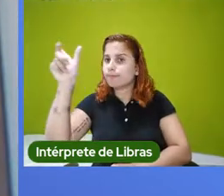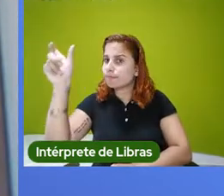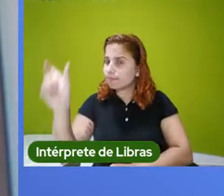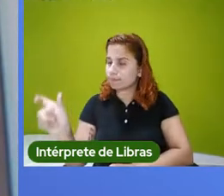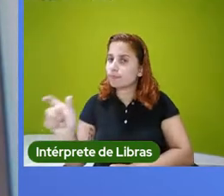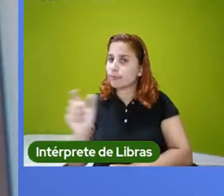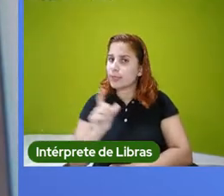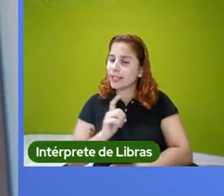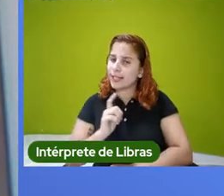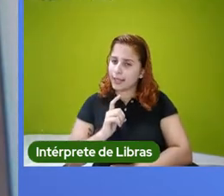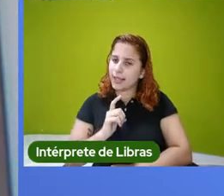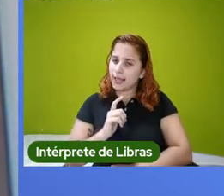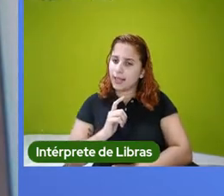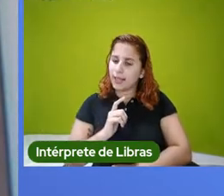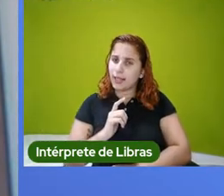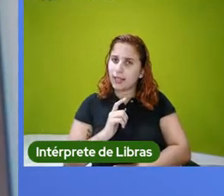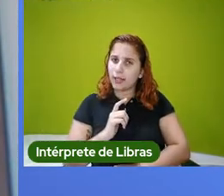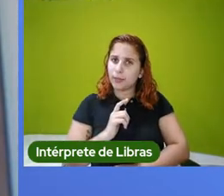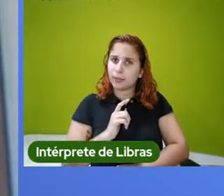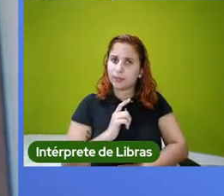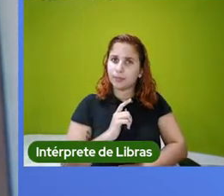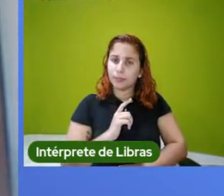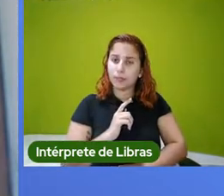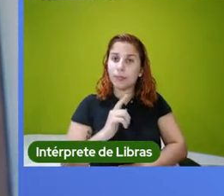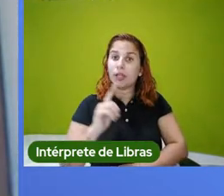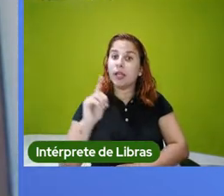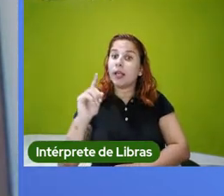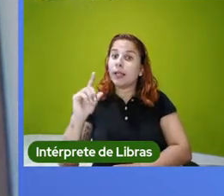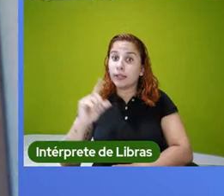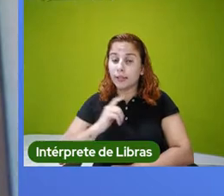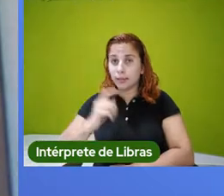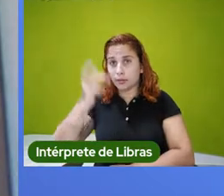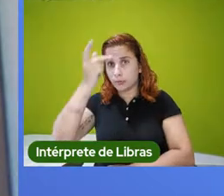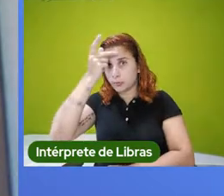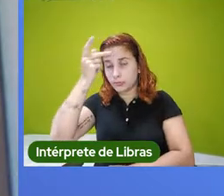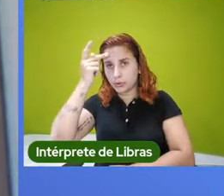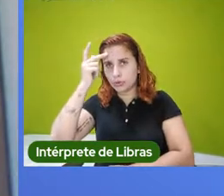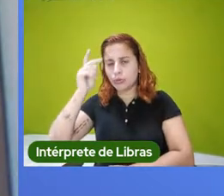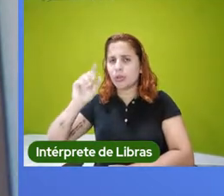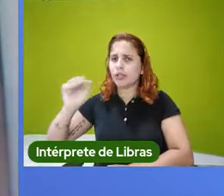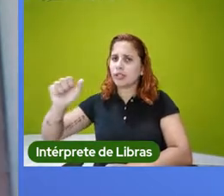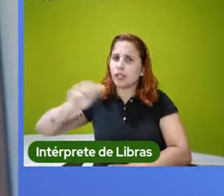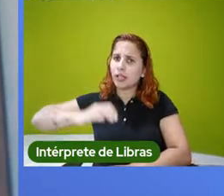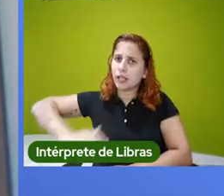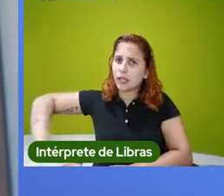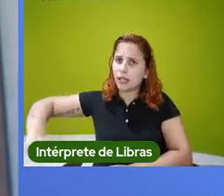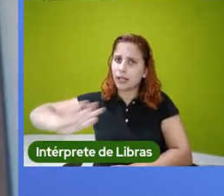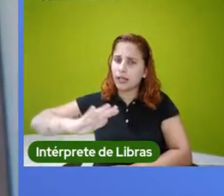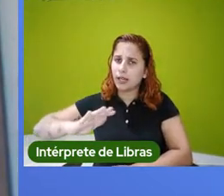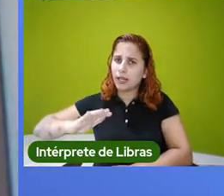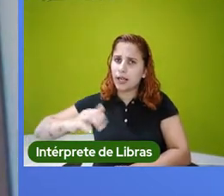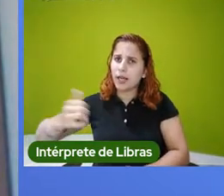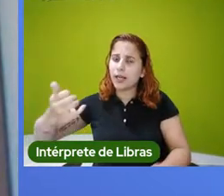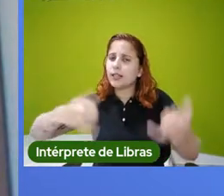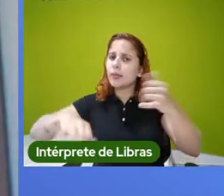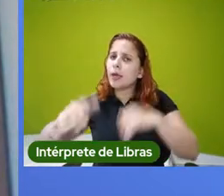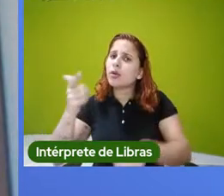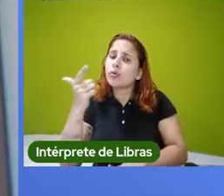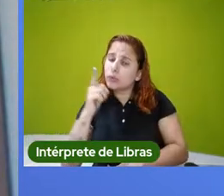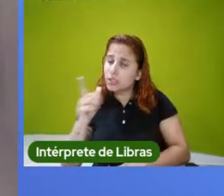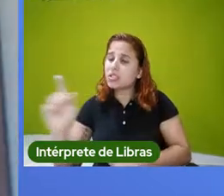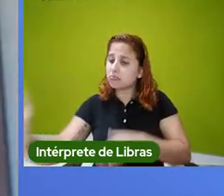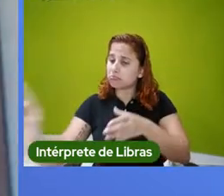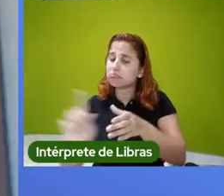continuada, e a gente tem aí pessoas com potencial laboral ali, que elas poderiam estar incluídas no mercado de